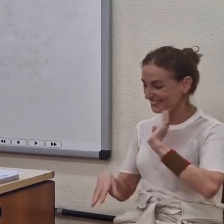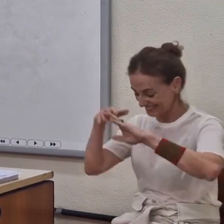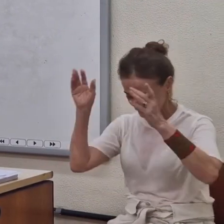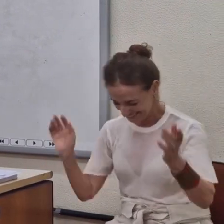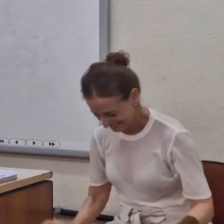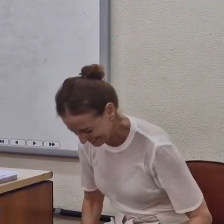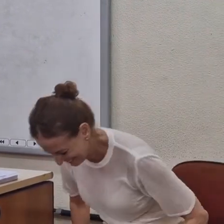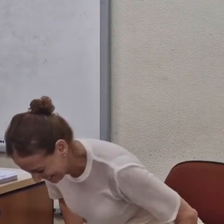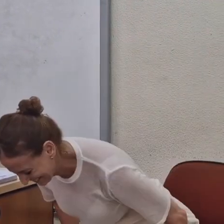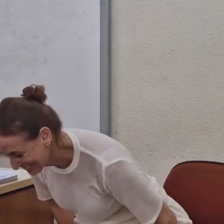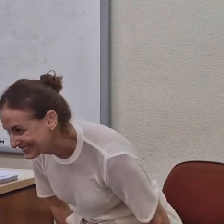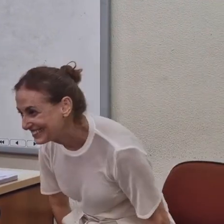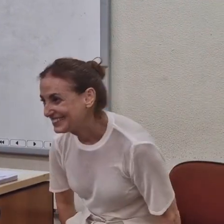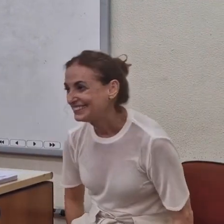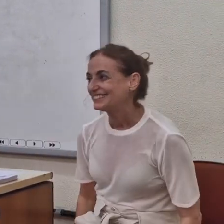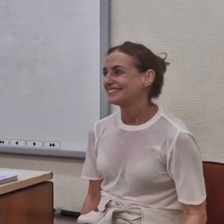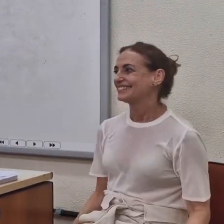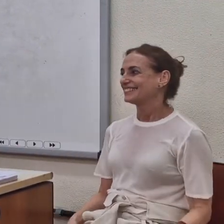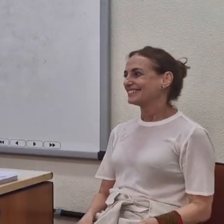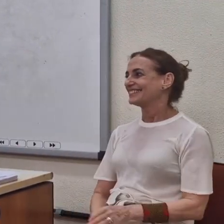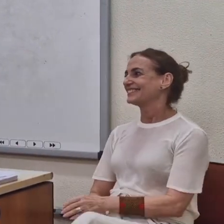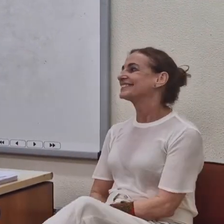loiro.